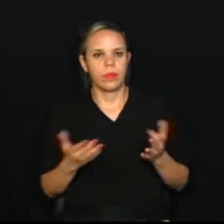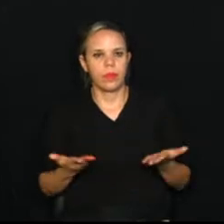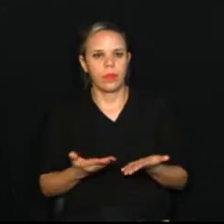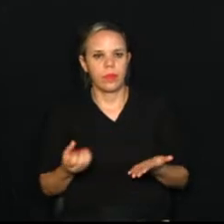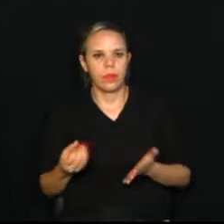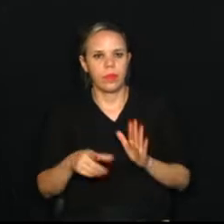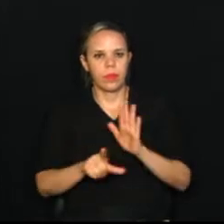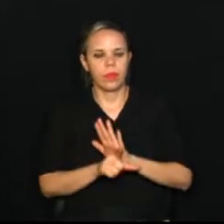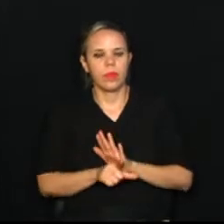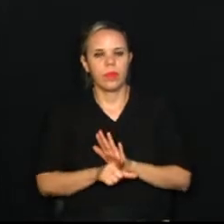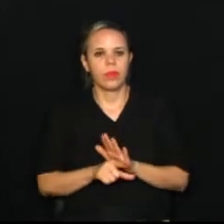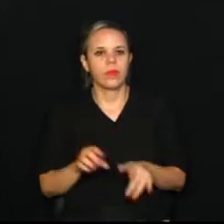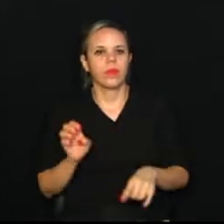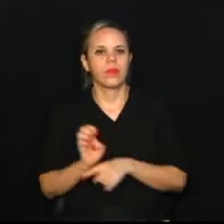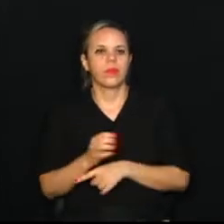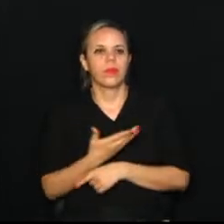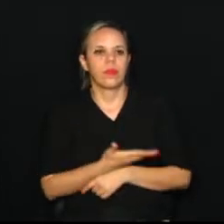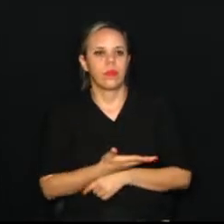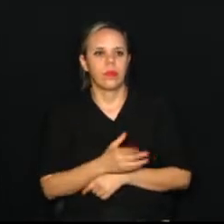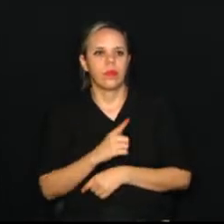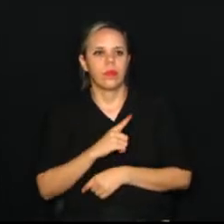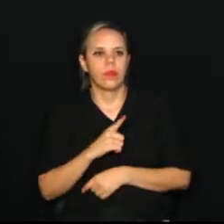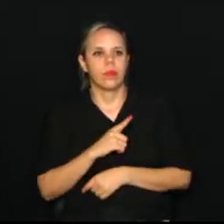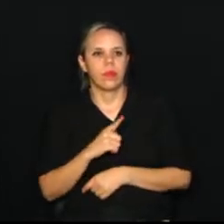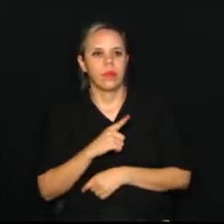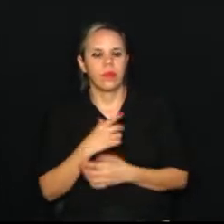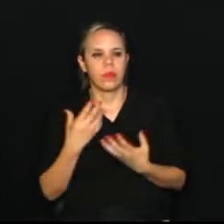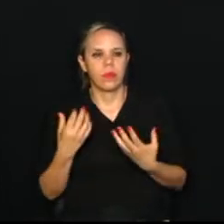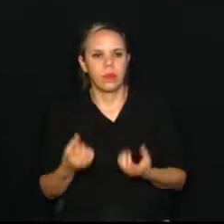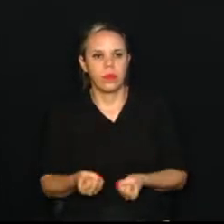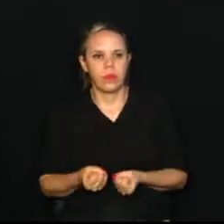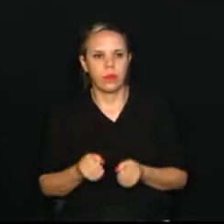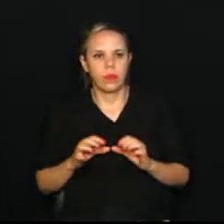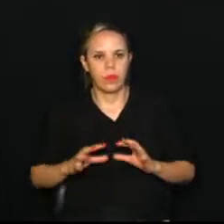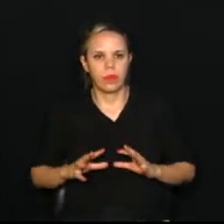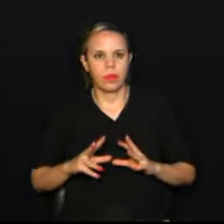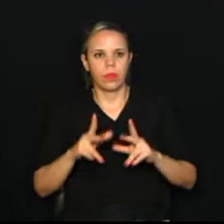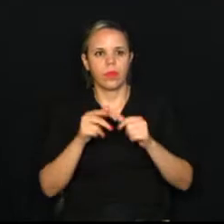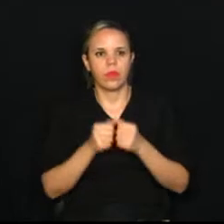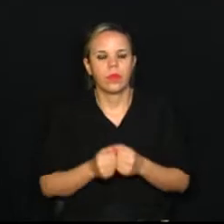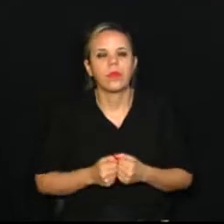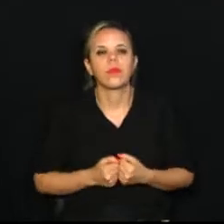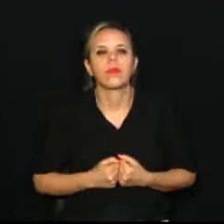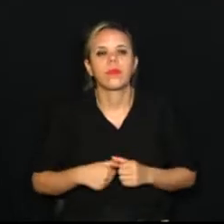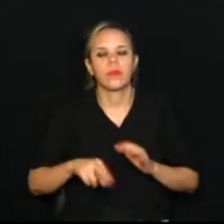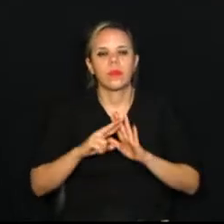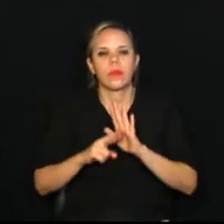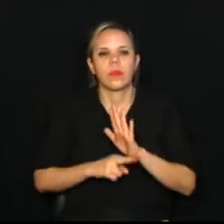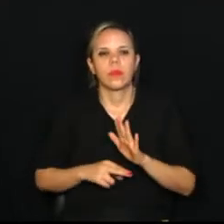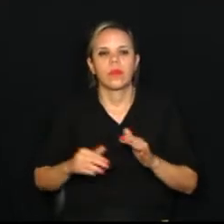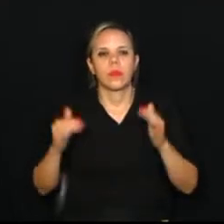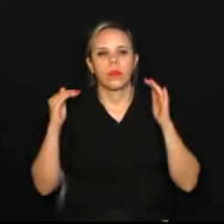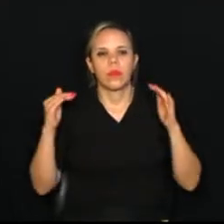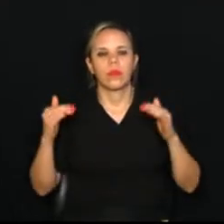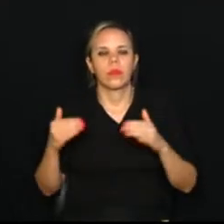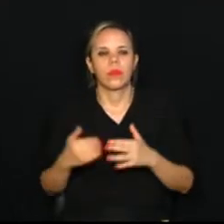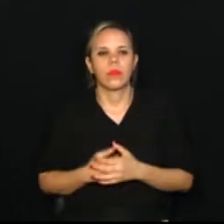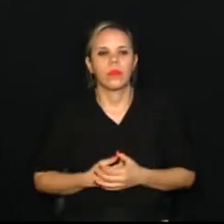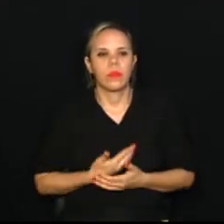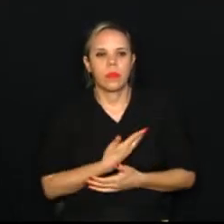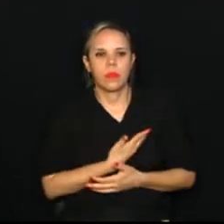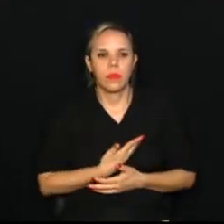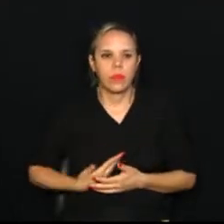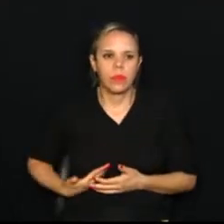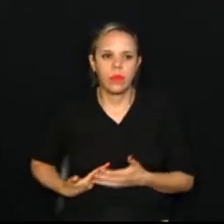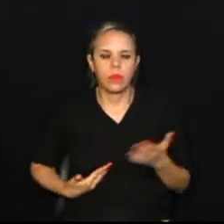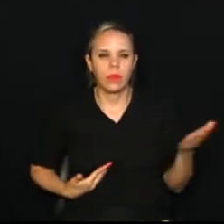lei das estatais. Nós temos que estar aderindo a todas as regras de conduta, de